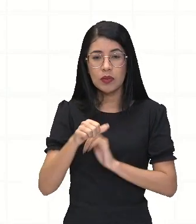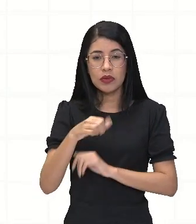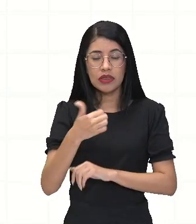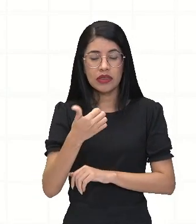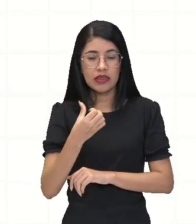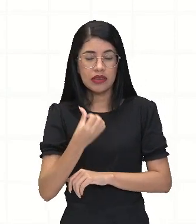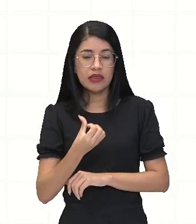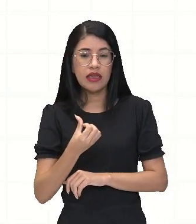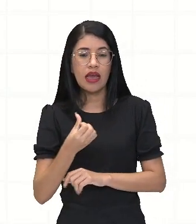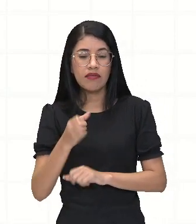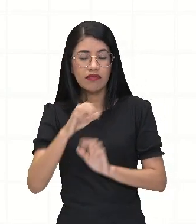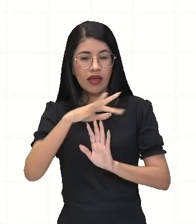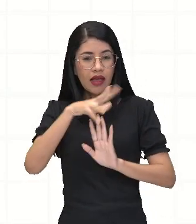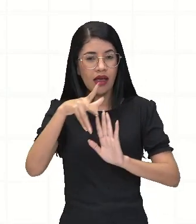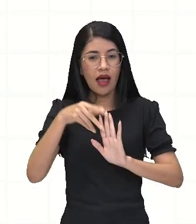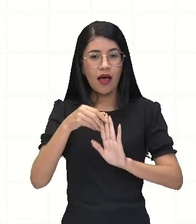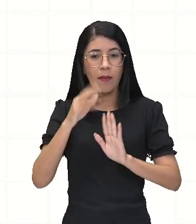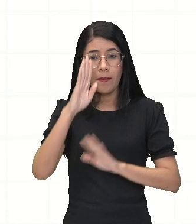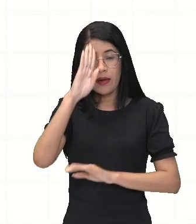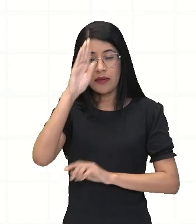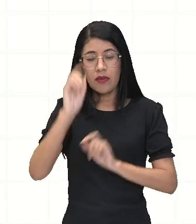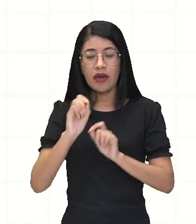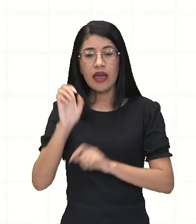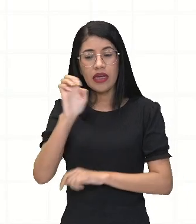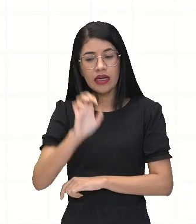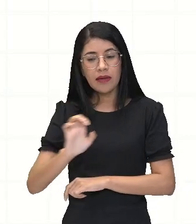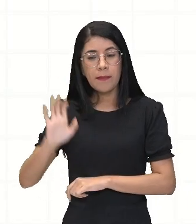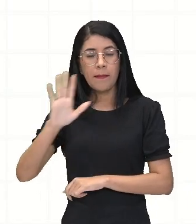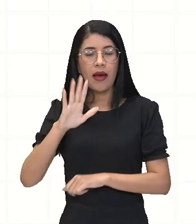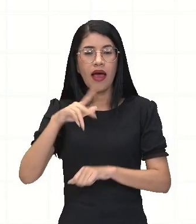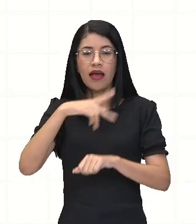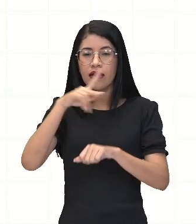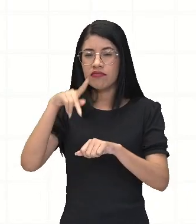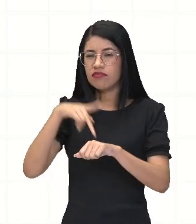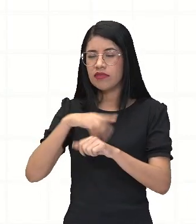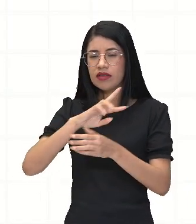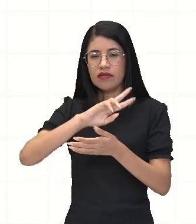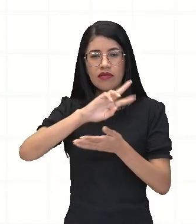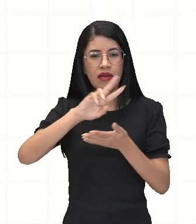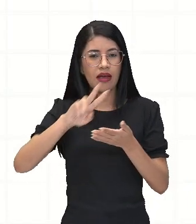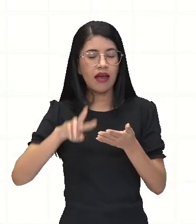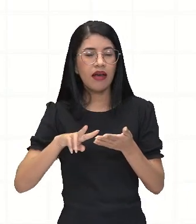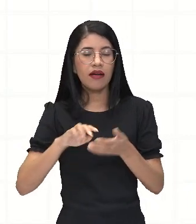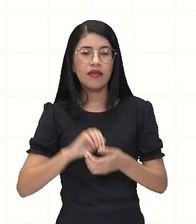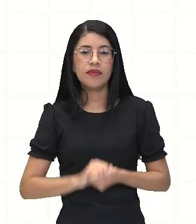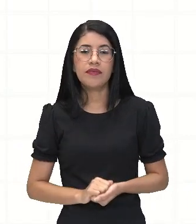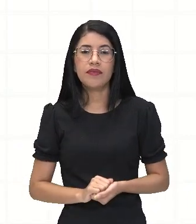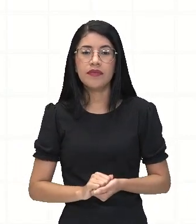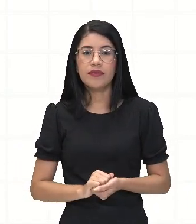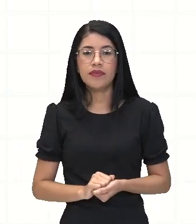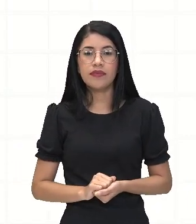XVI, especialmente por holandeses, franceses, ingleses e